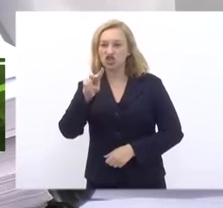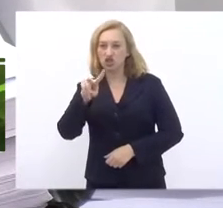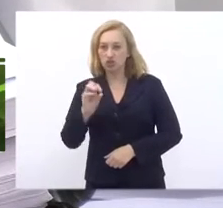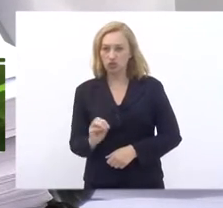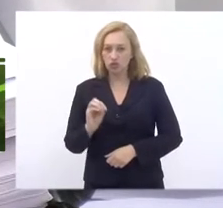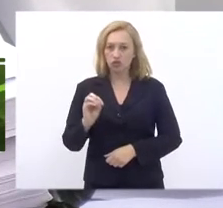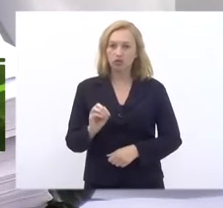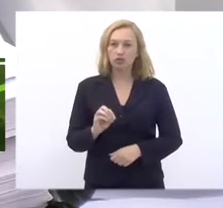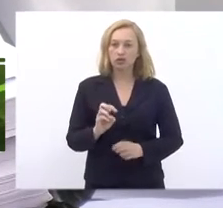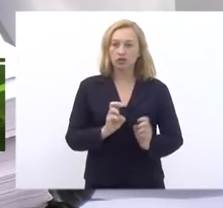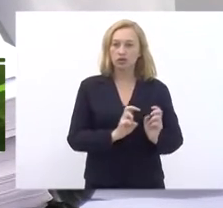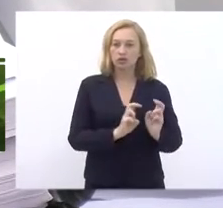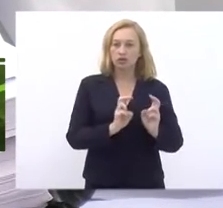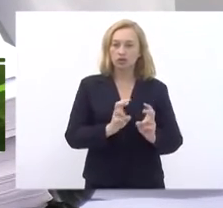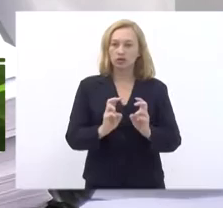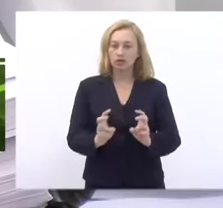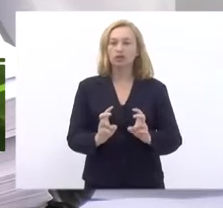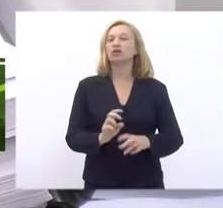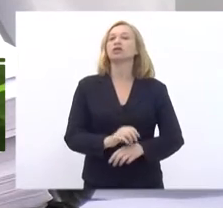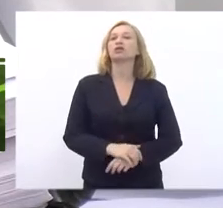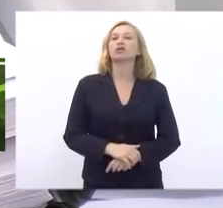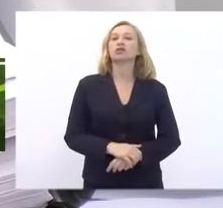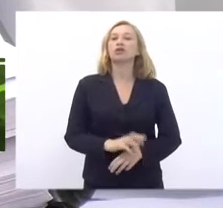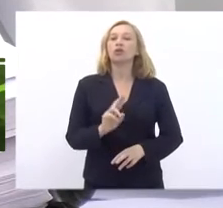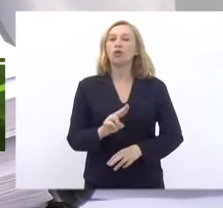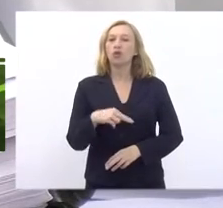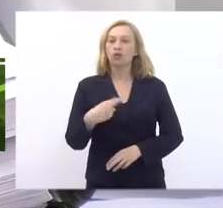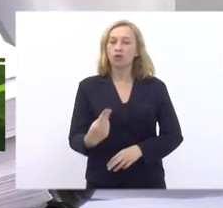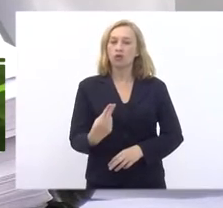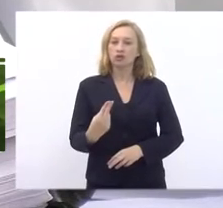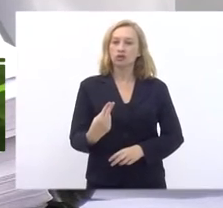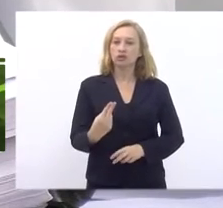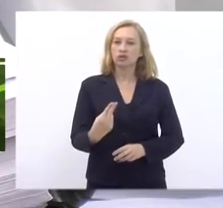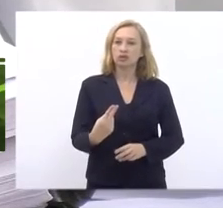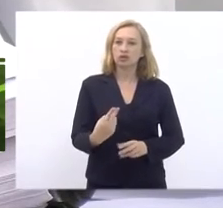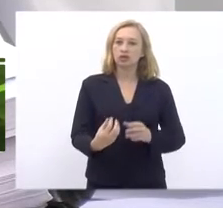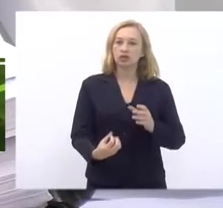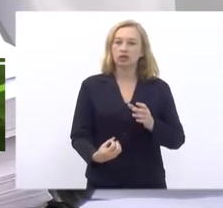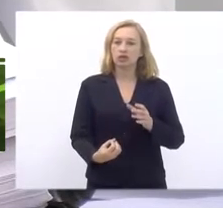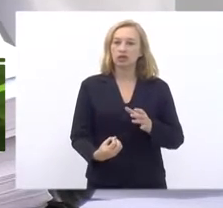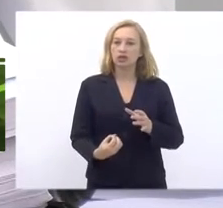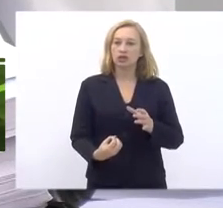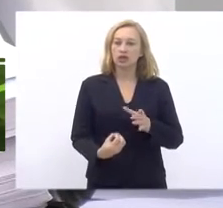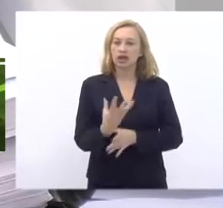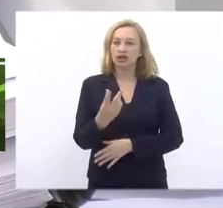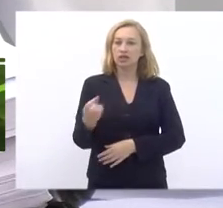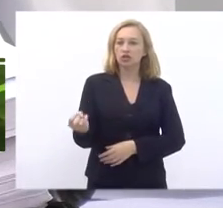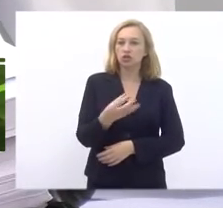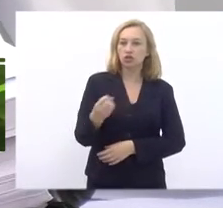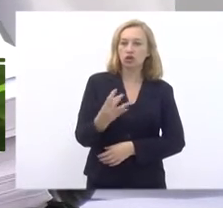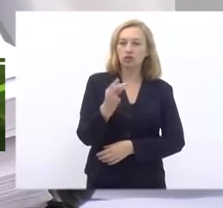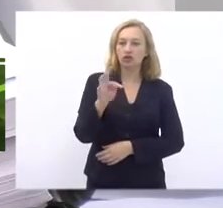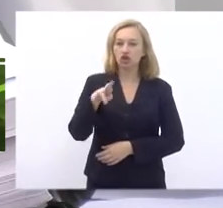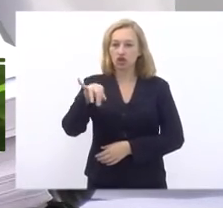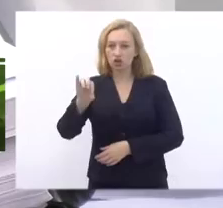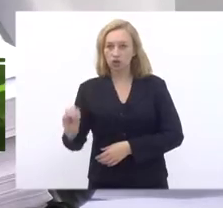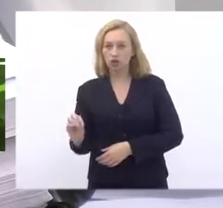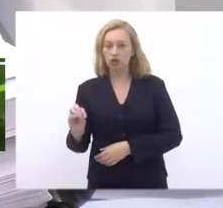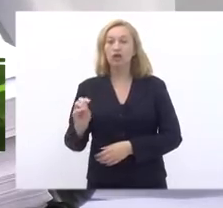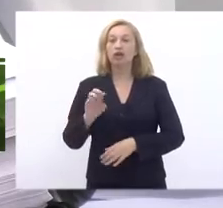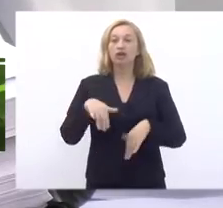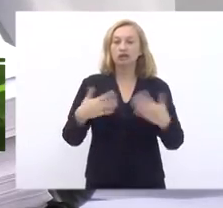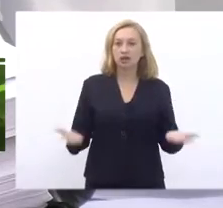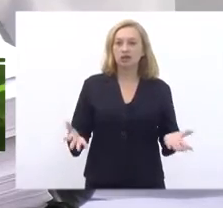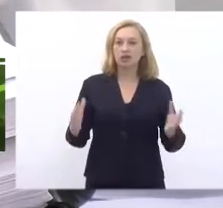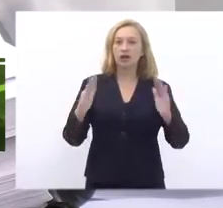linhas decorrentes de expansões das atuais ou da implantação de novos trechos. Então, a concessionária Casa Supervia, além